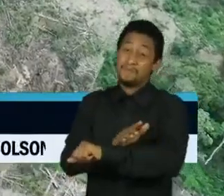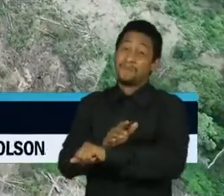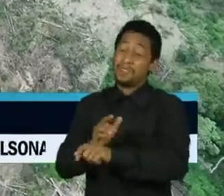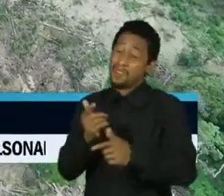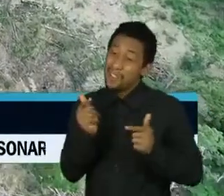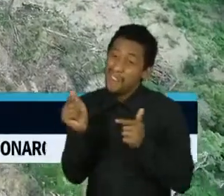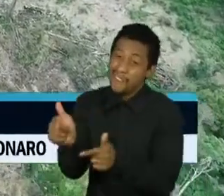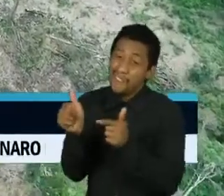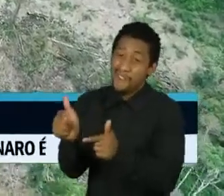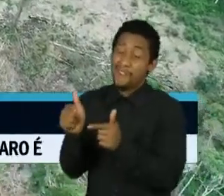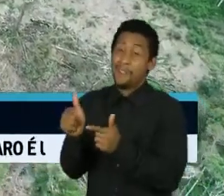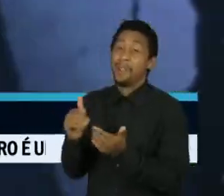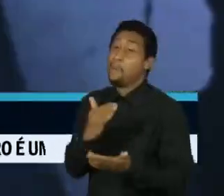É uma conta que ela não é justa.